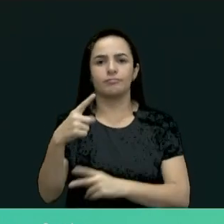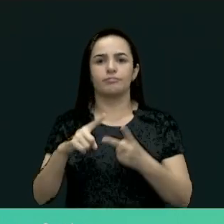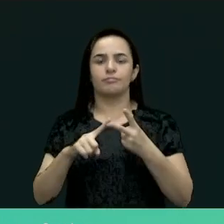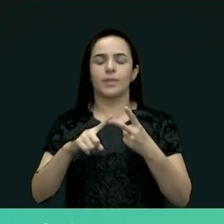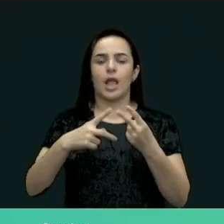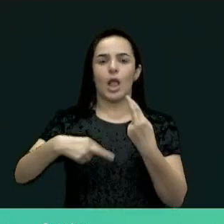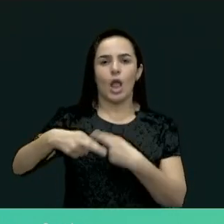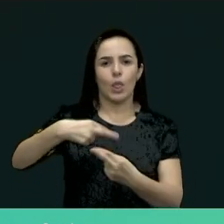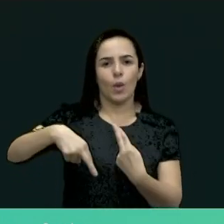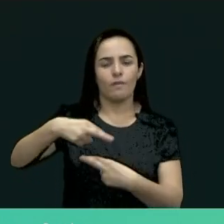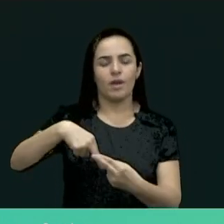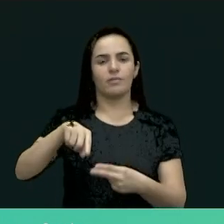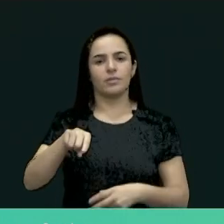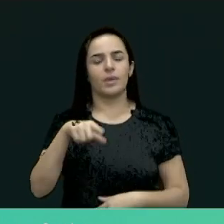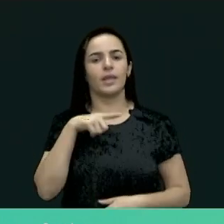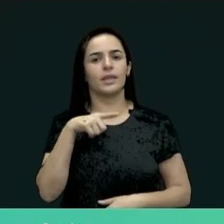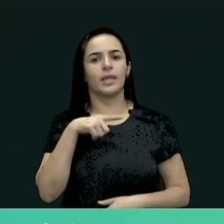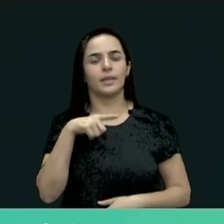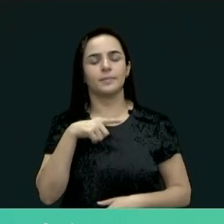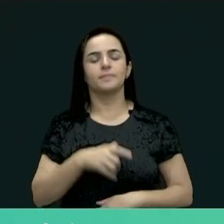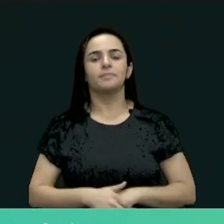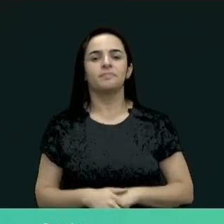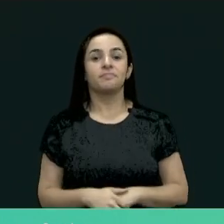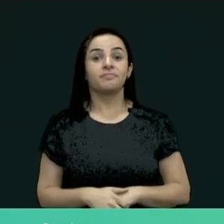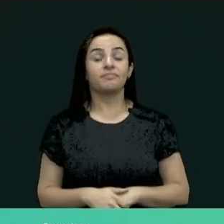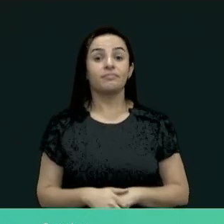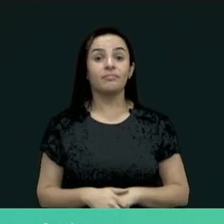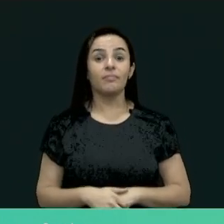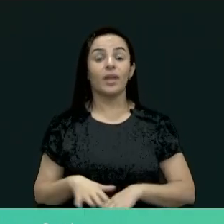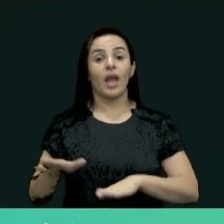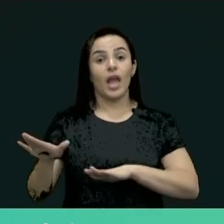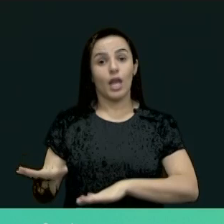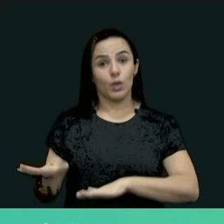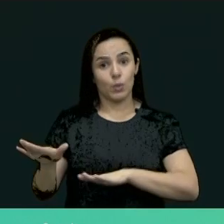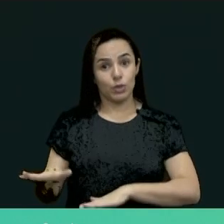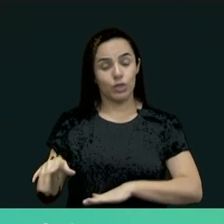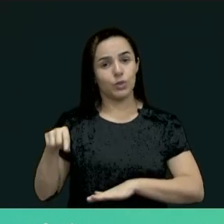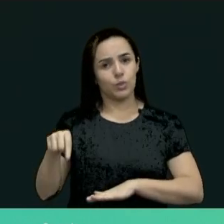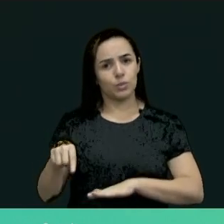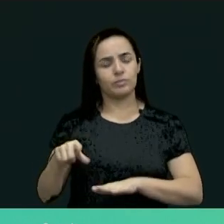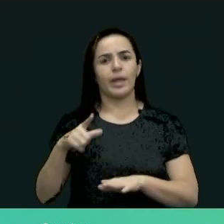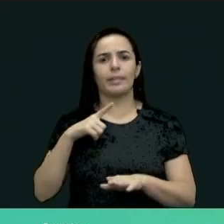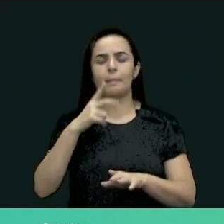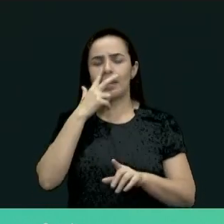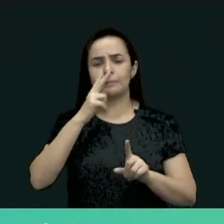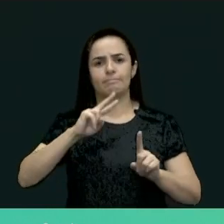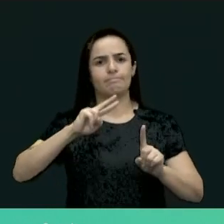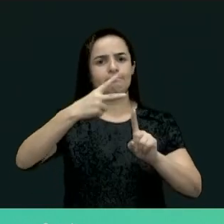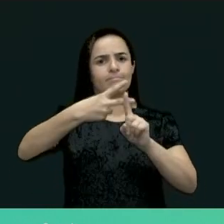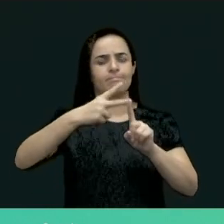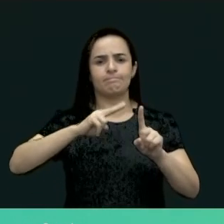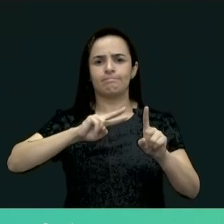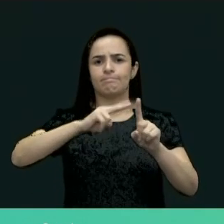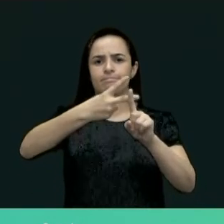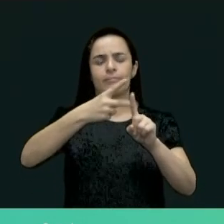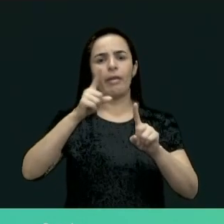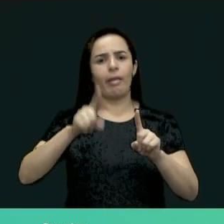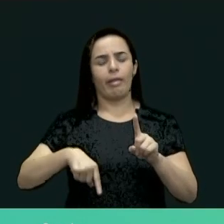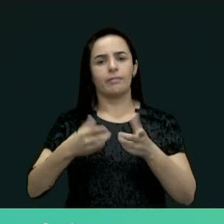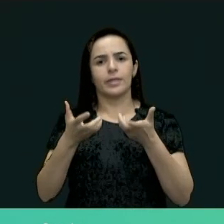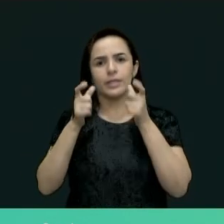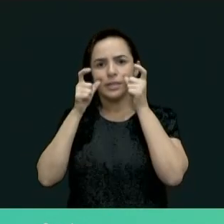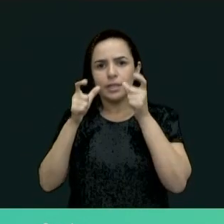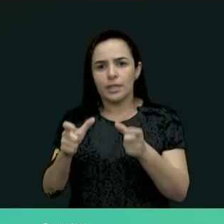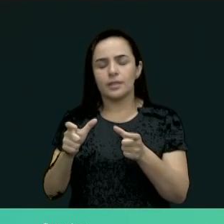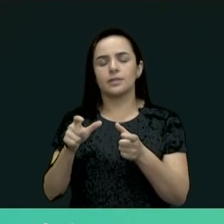os recentes planos de investimento, principalmente do Reino Unido, estão dobrando as diretrizes para os investimentos